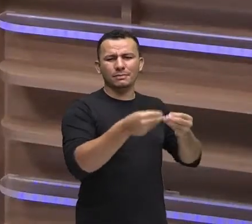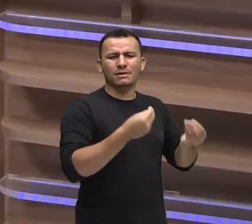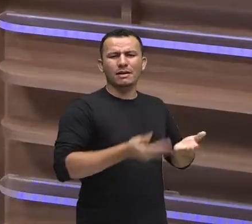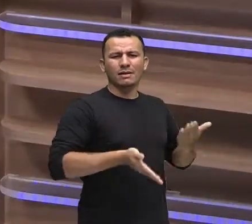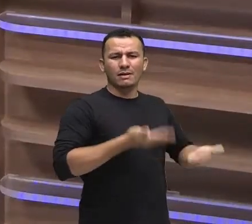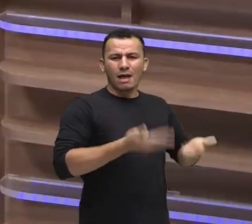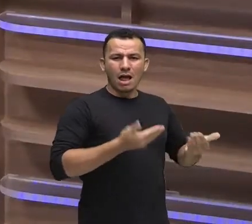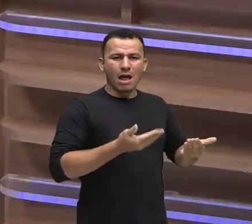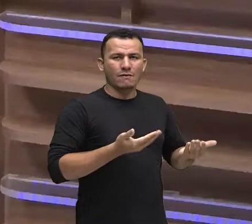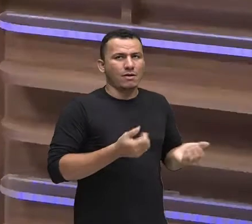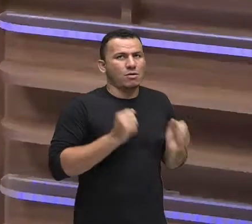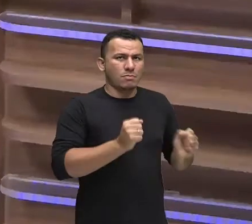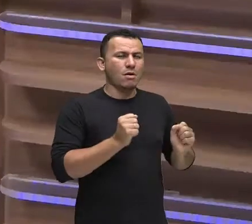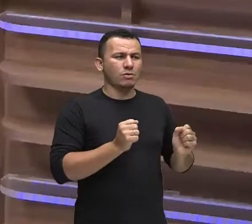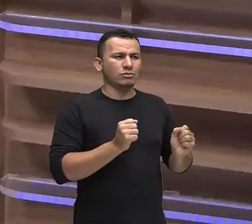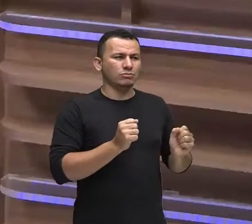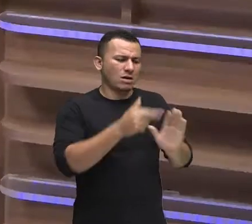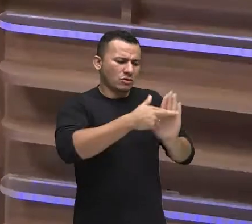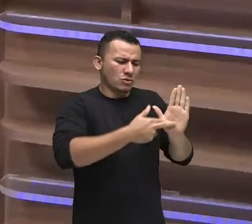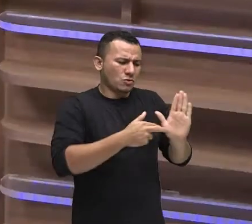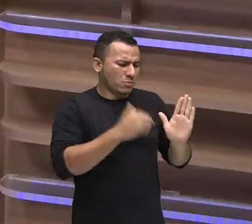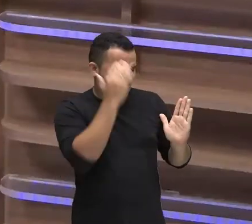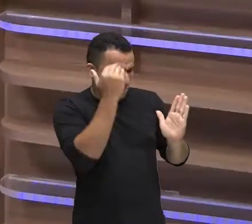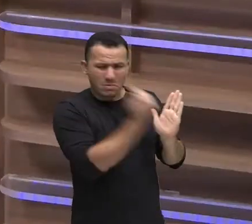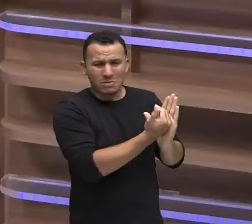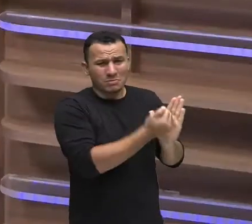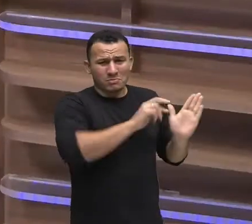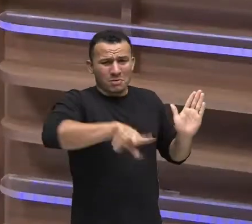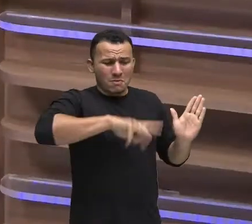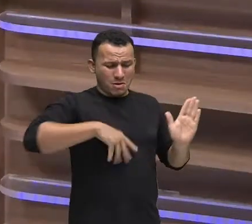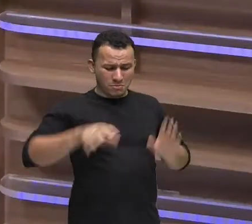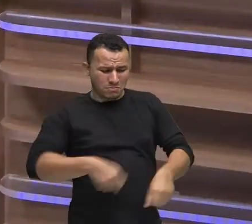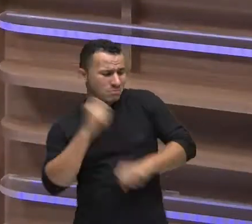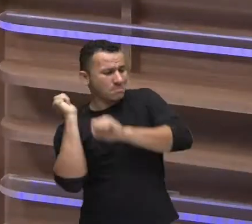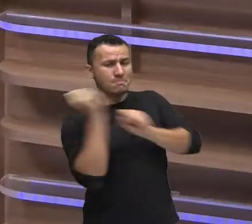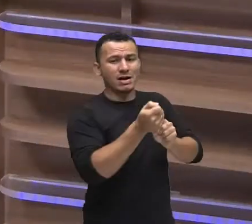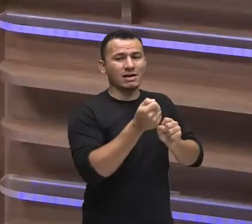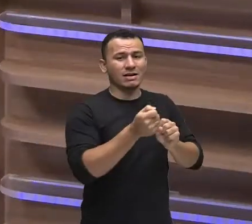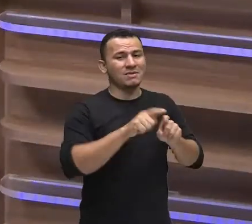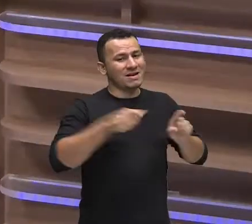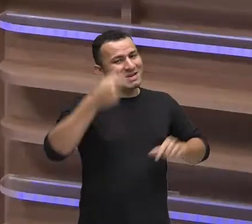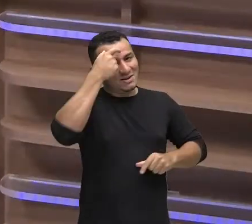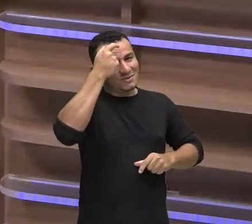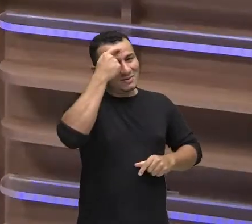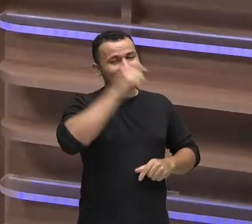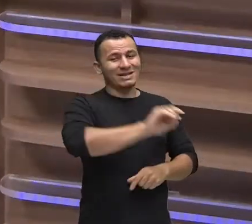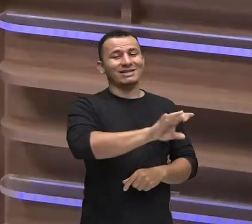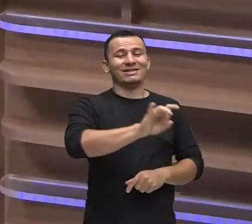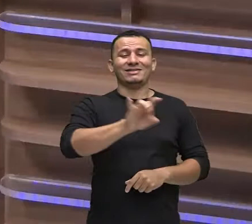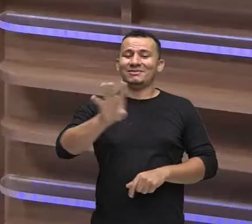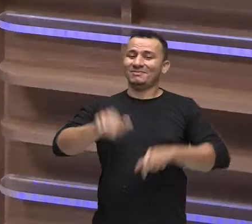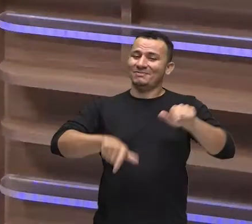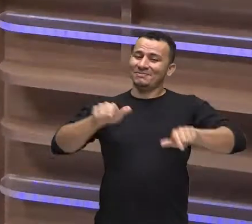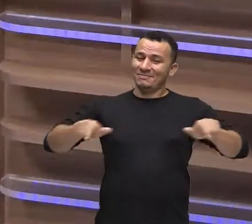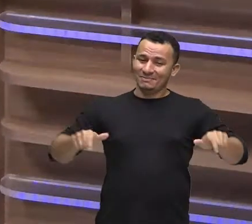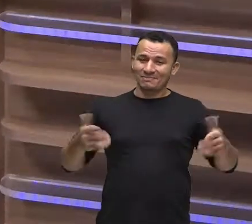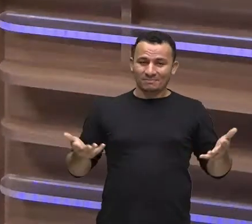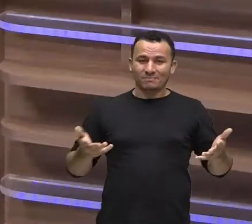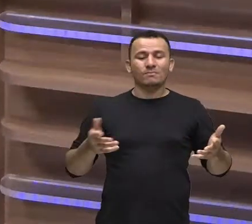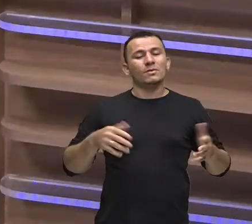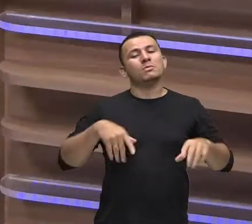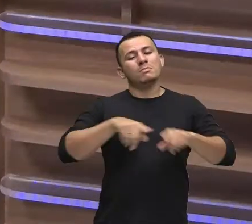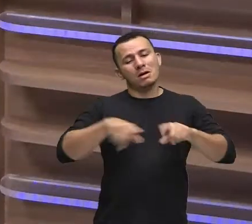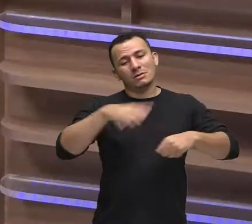eu poderia usar esse argumento. Não está nas regras, então eu posso pegar o taco e bater. Mas aí vai da minha consciência, já é um aspecto que vai